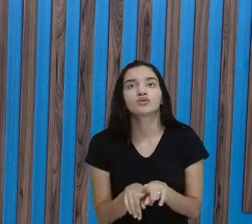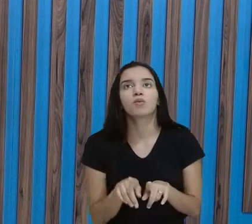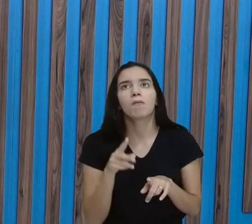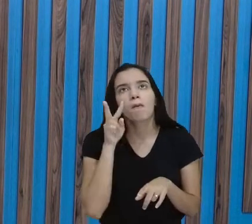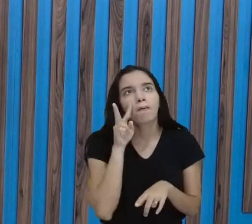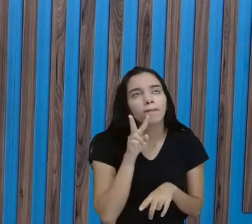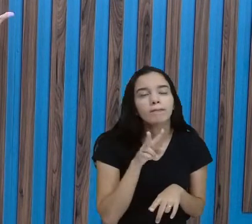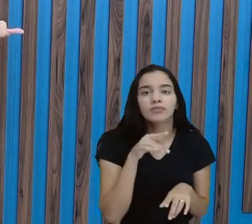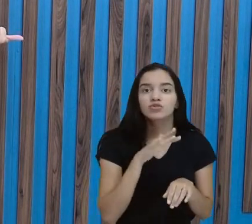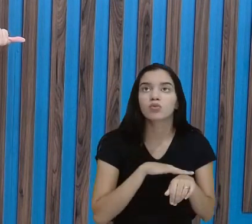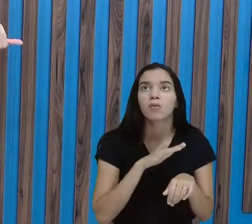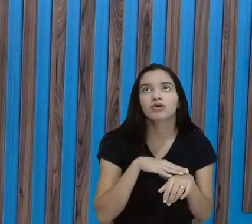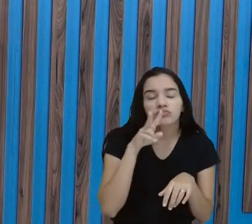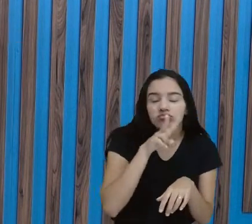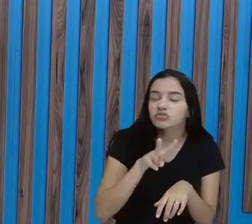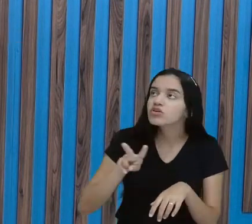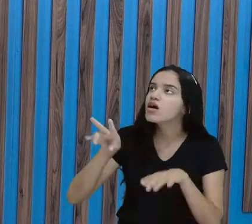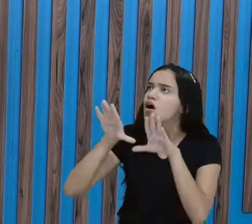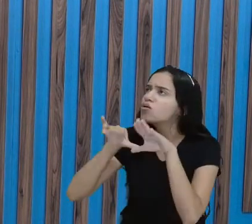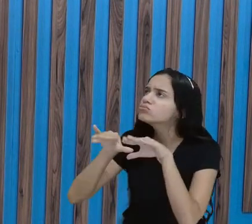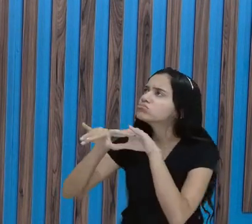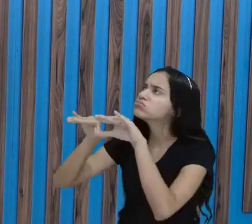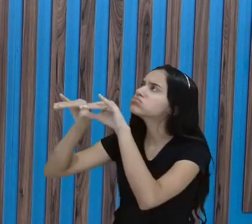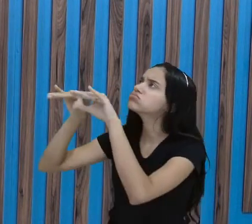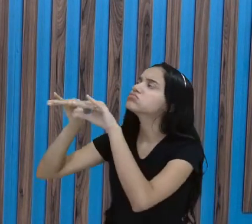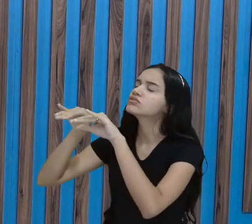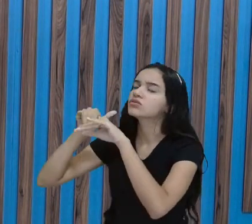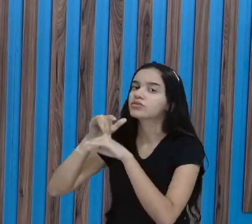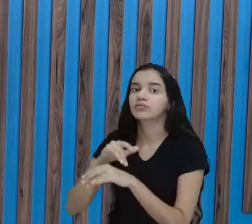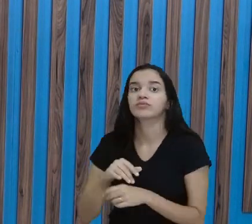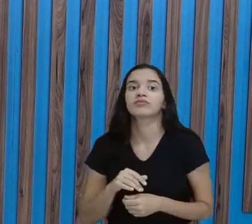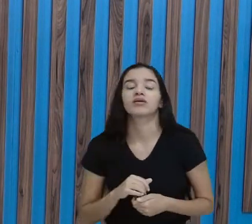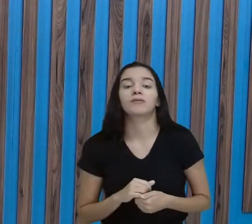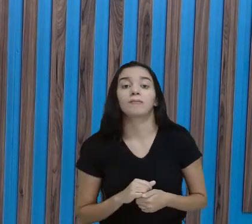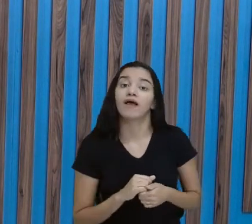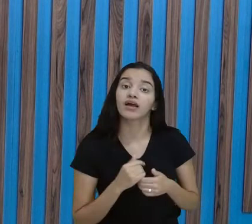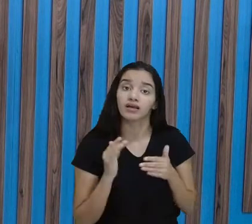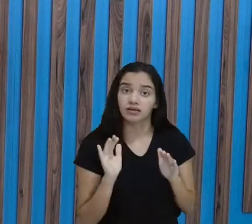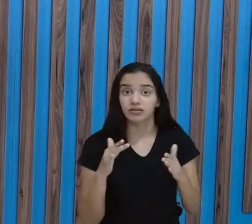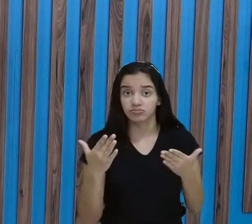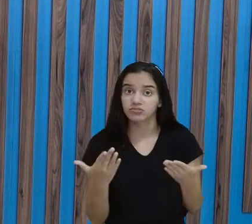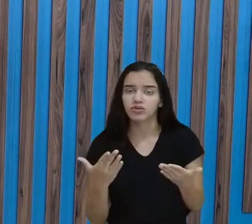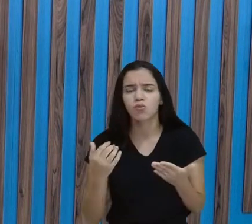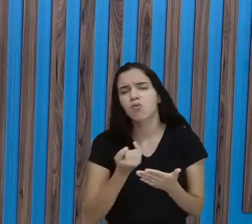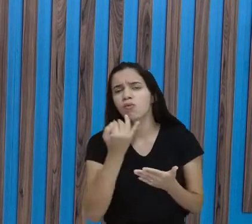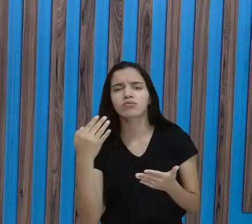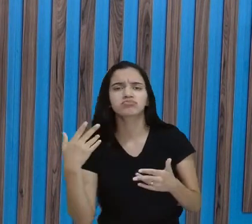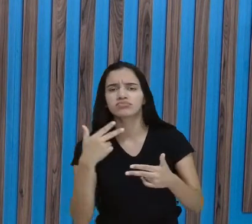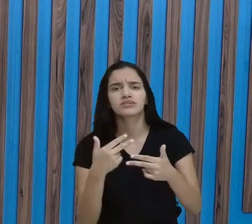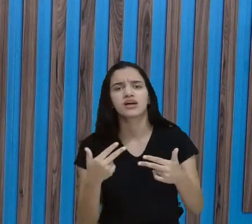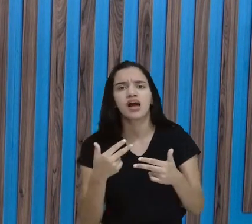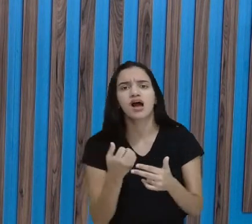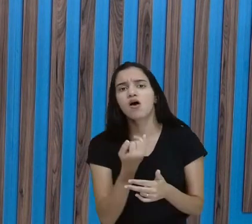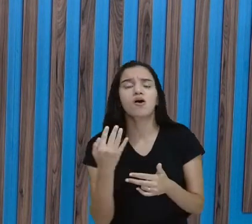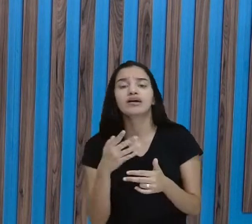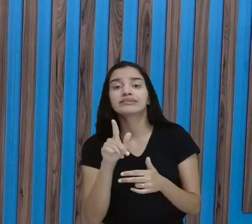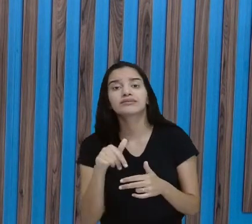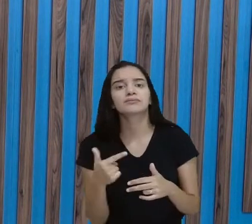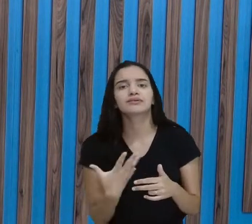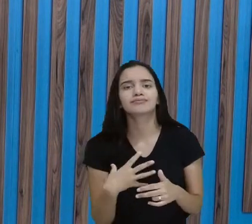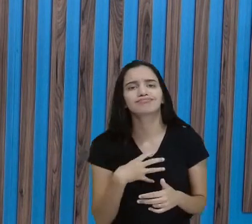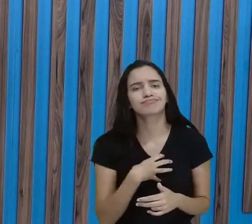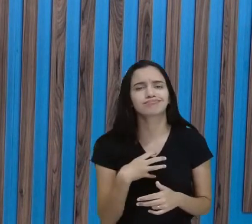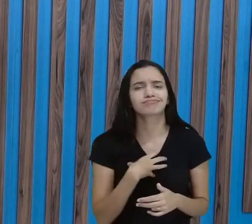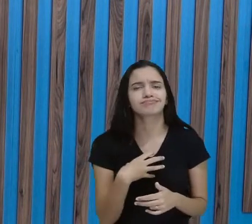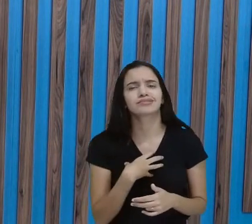voando, né? Uma grade e um velho sinal. Então, quantas coisas, a questão da